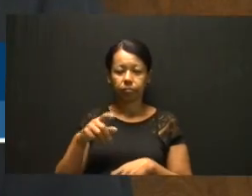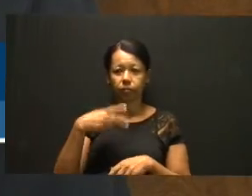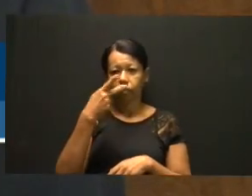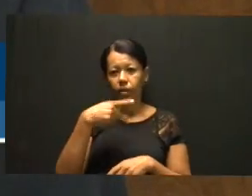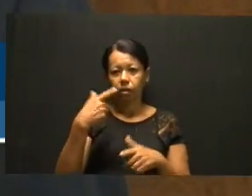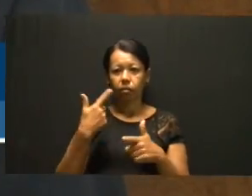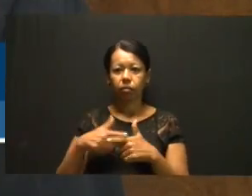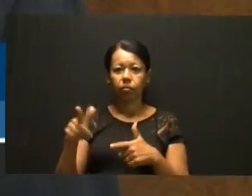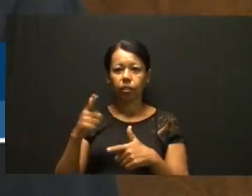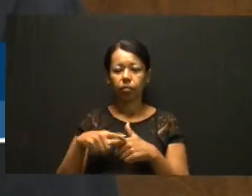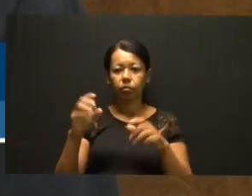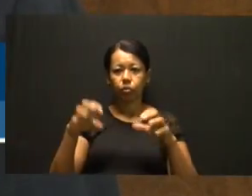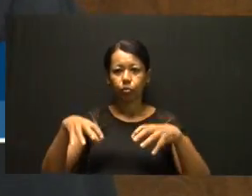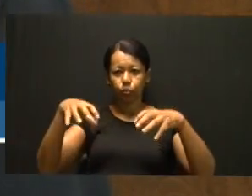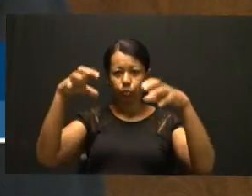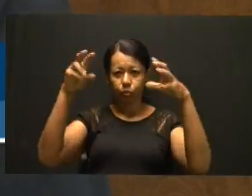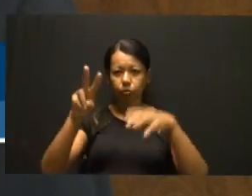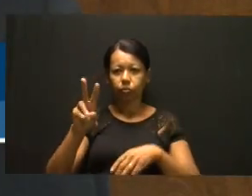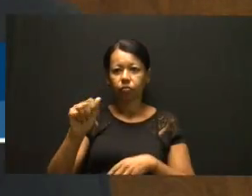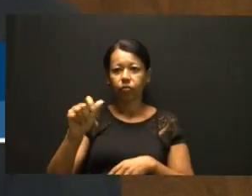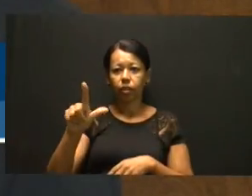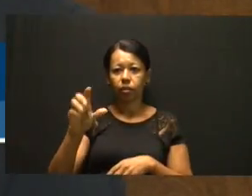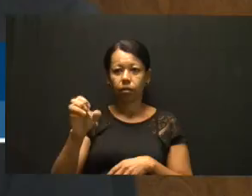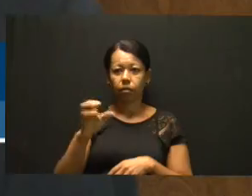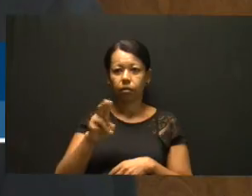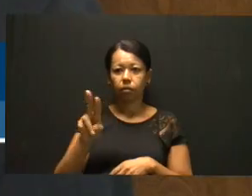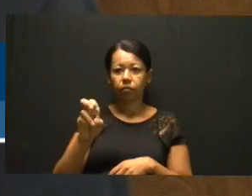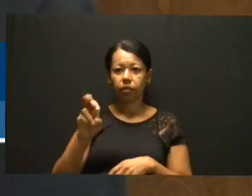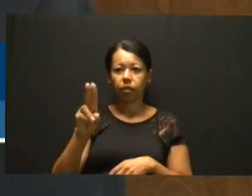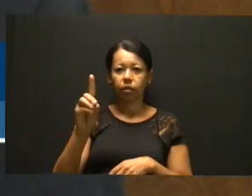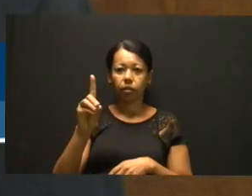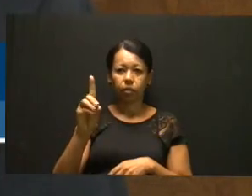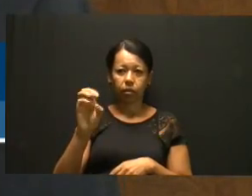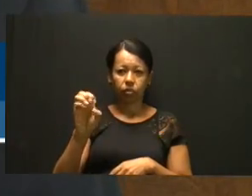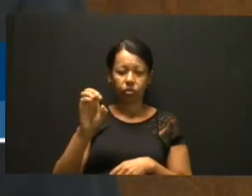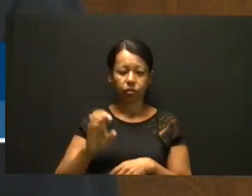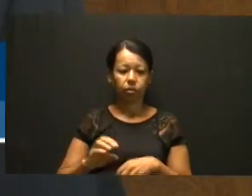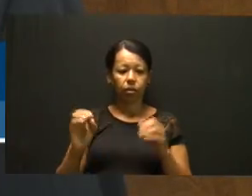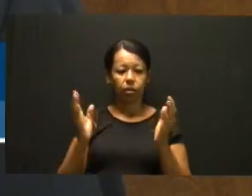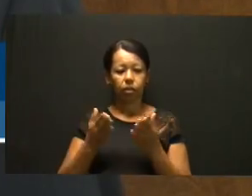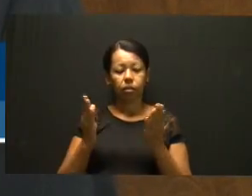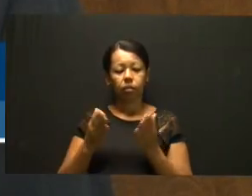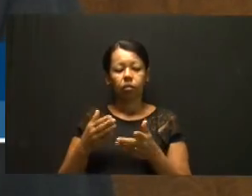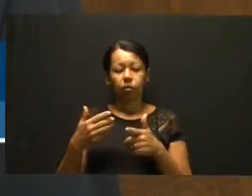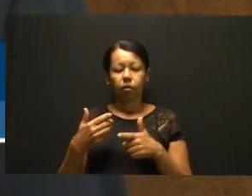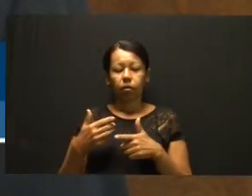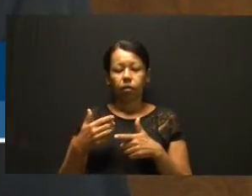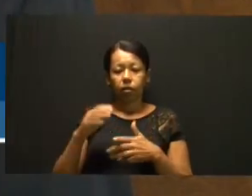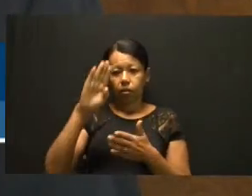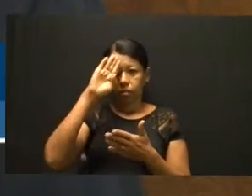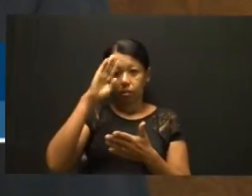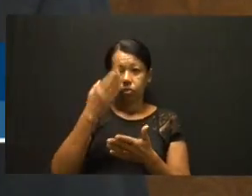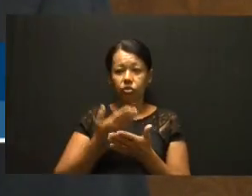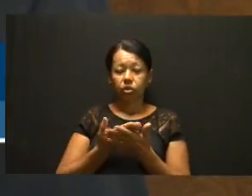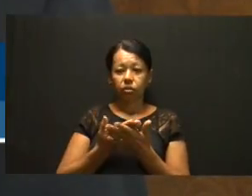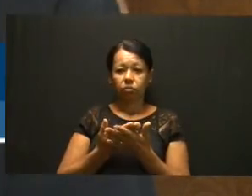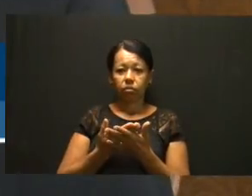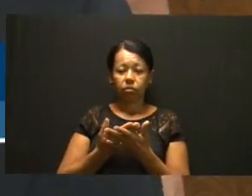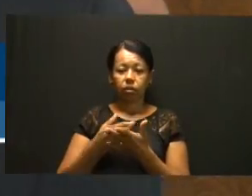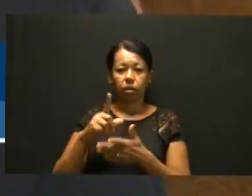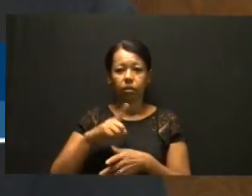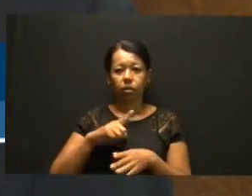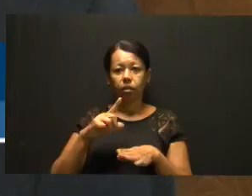do problema da enchente do Vale Verde. A questão do Vale Verde agora, eu acredito que vai envolver